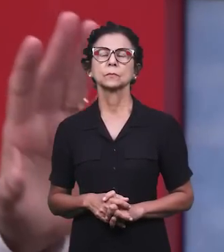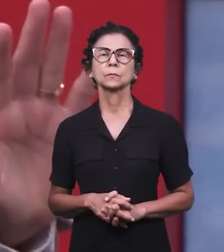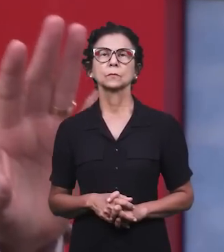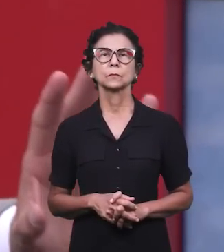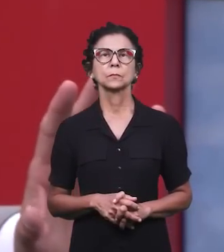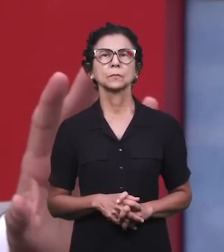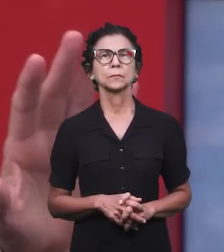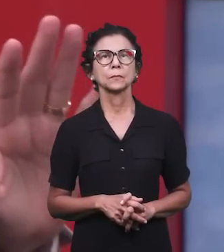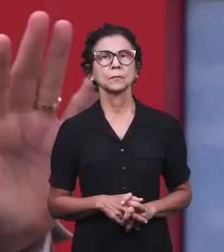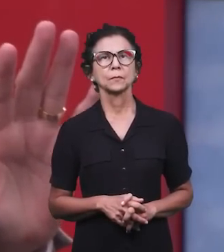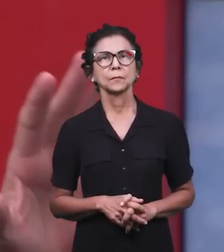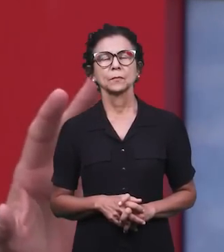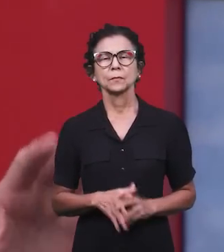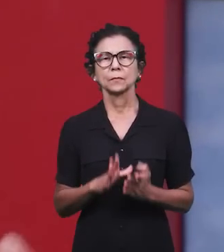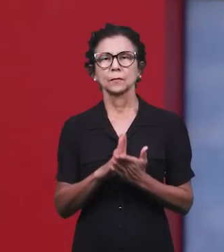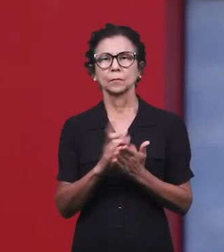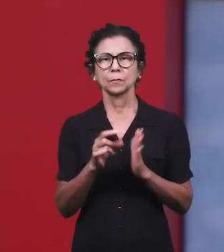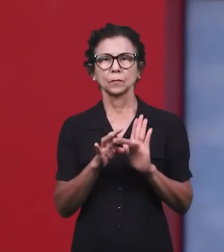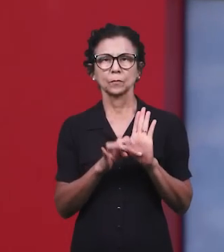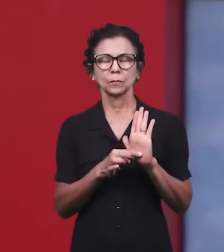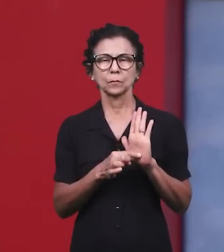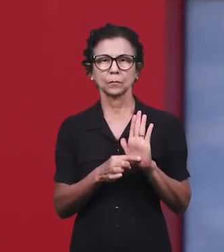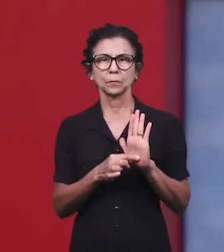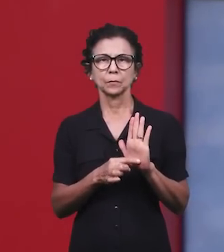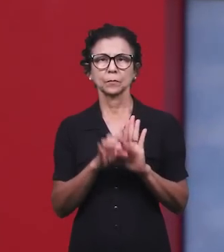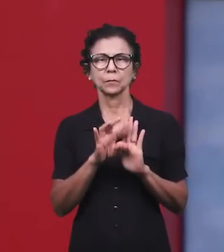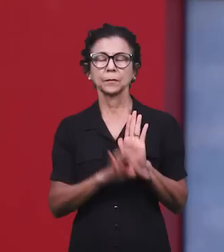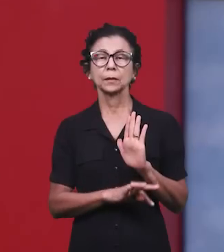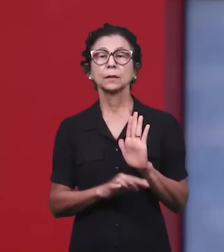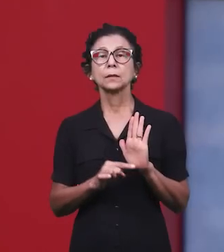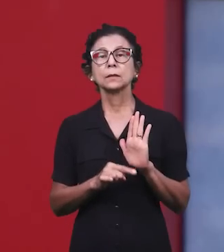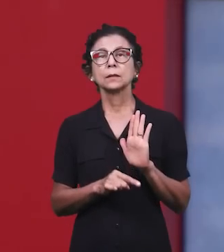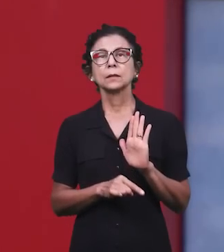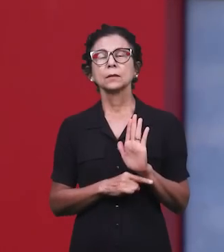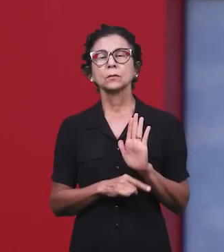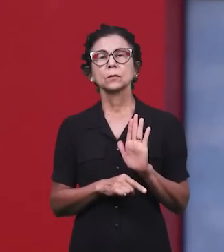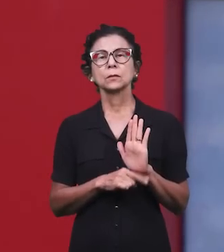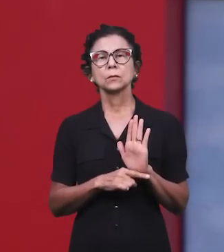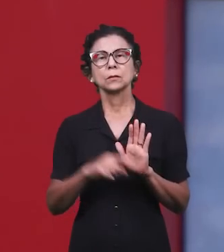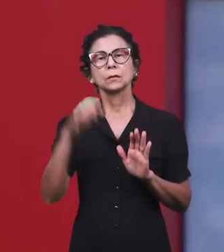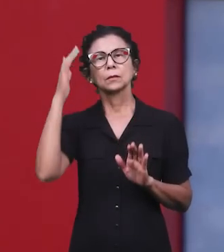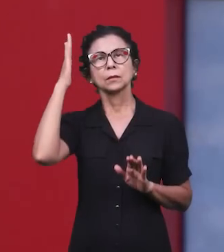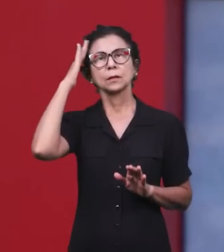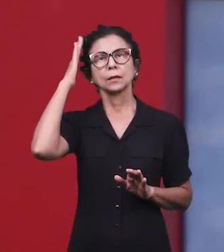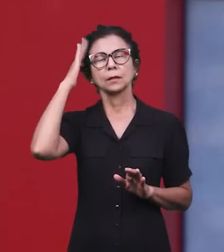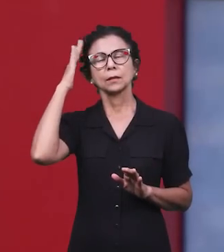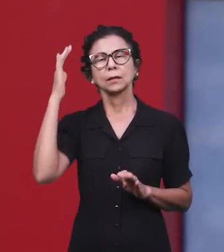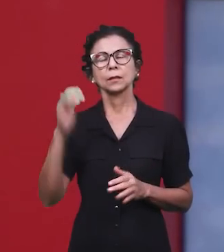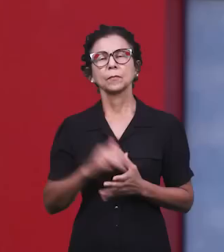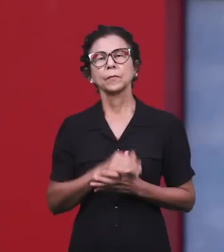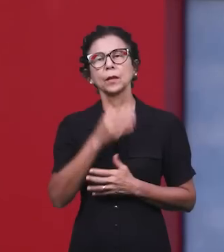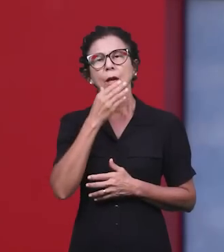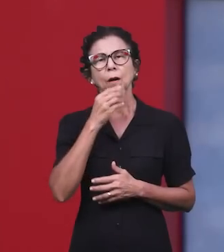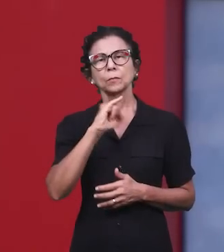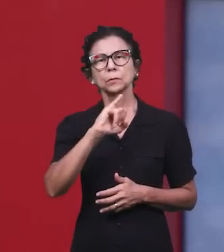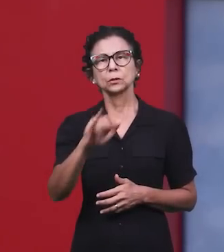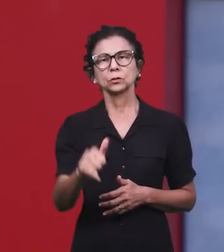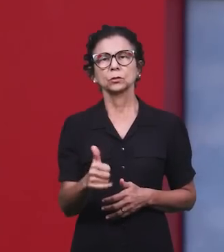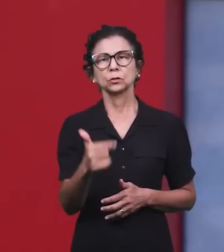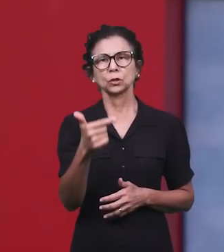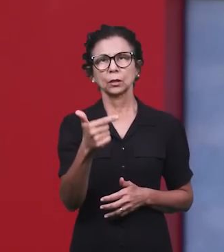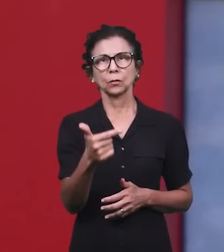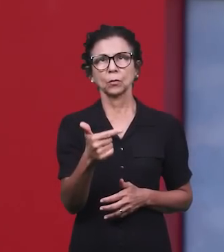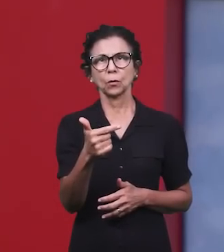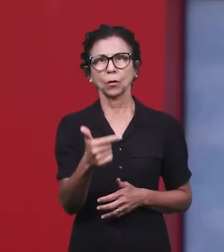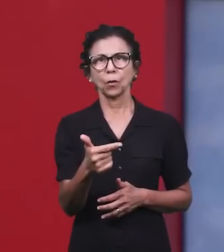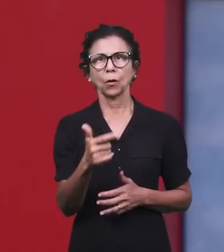Vou dar um texto bíblico que eu acho que vai ajudar, Josias, que é aquela frase de Jacó, nós temos que andar no